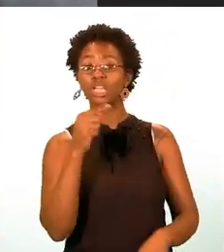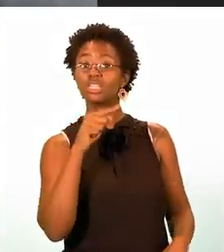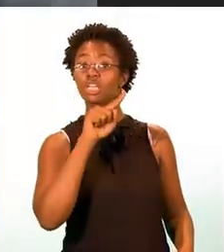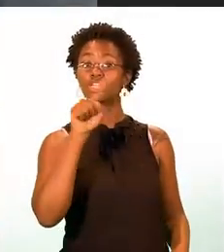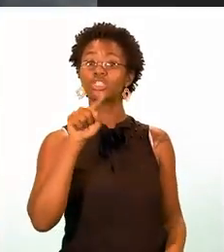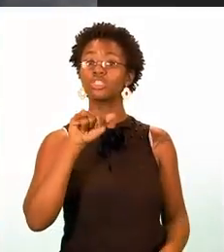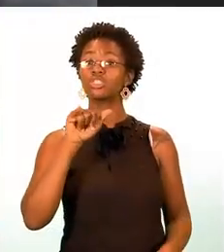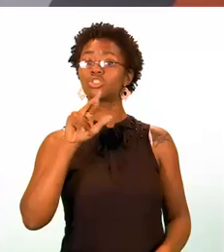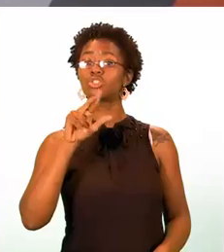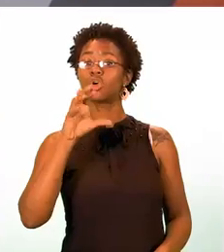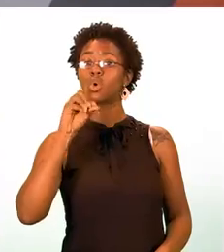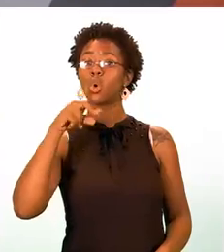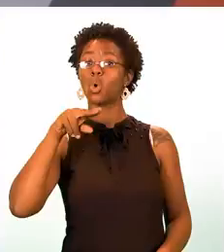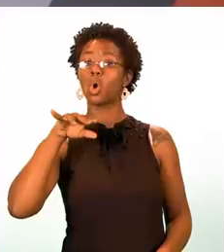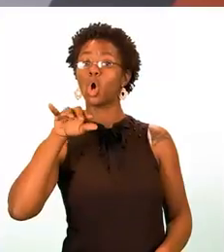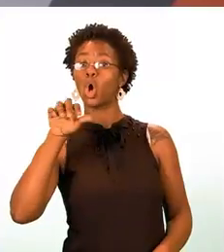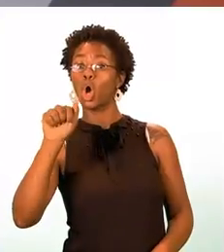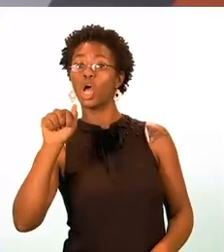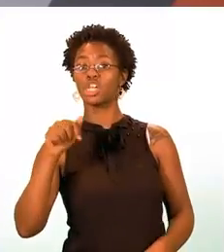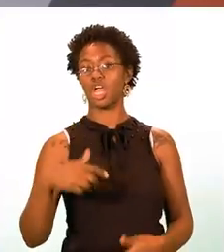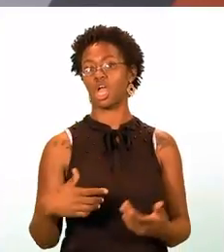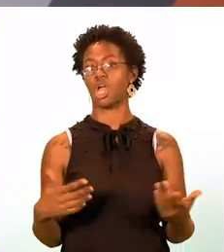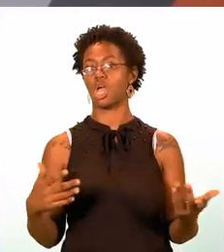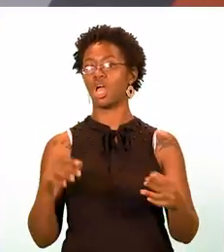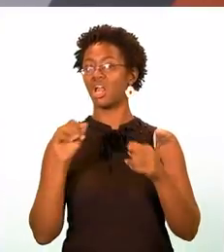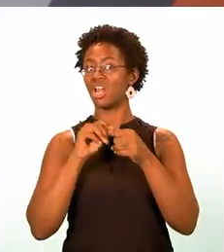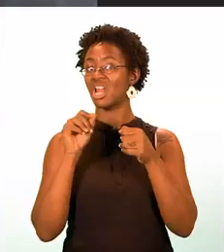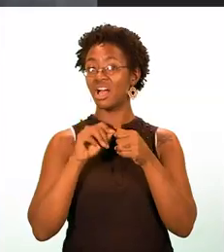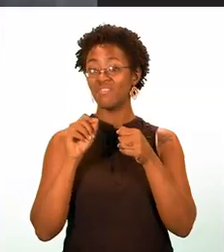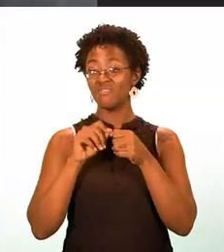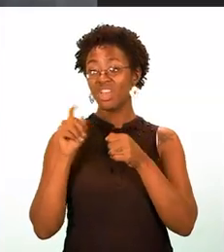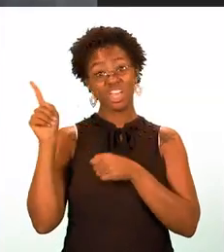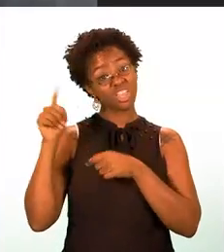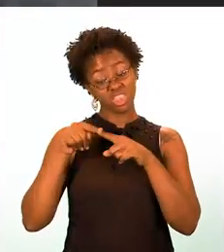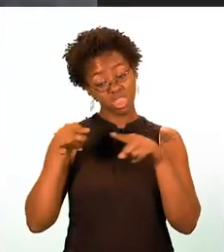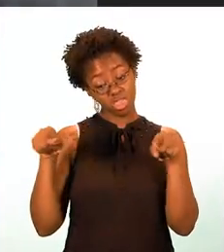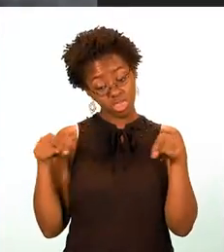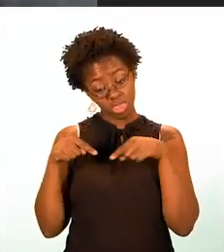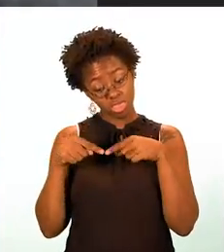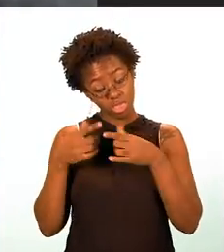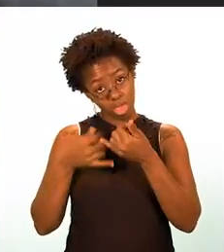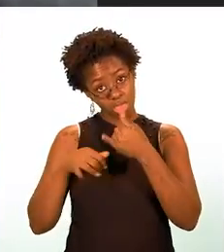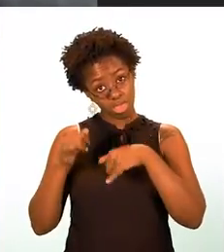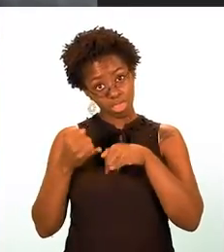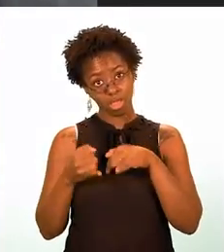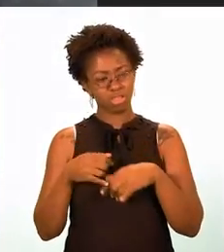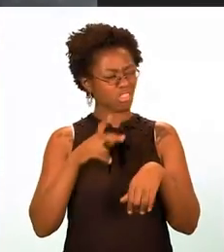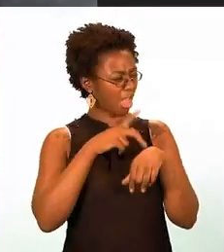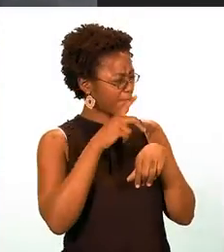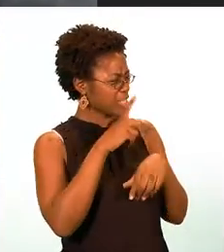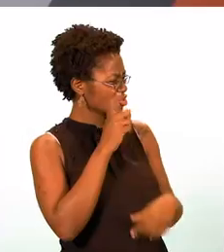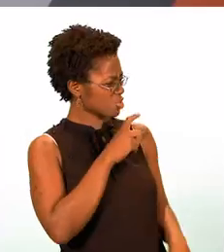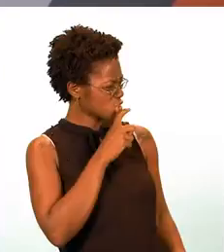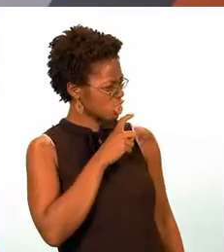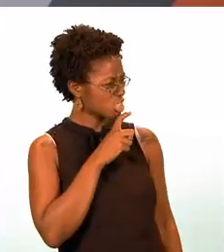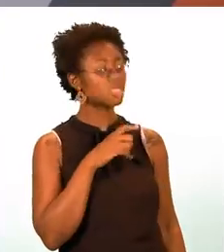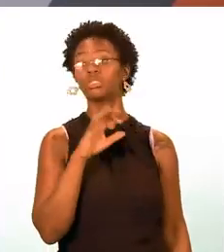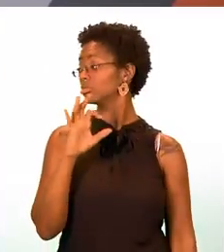é uma zircônia. É uma zircônia, ela é feita em laboratório. Uma pedra